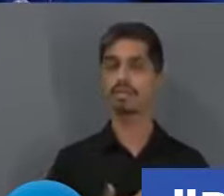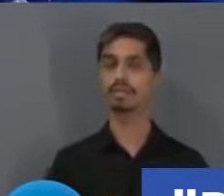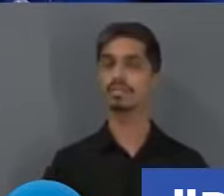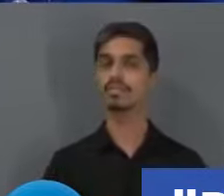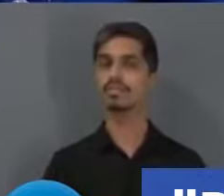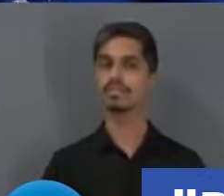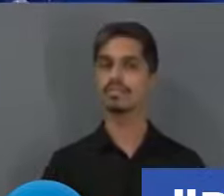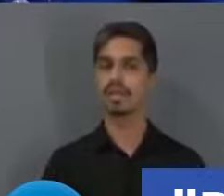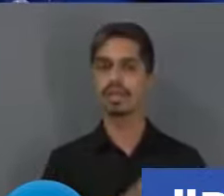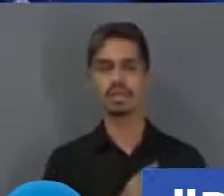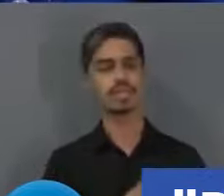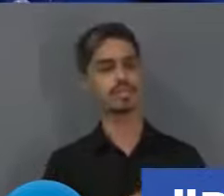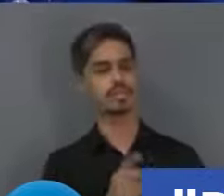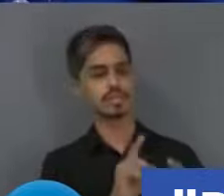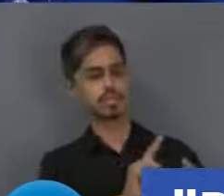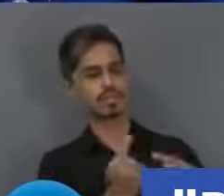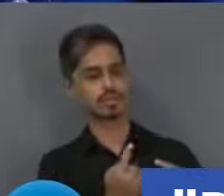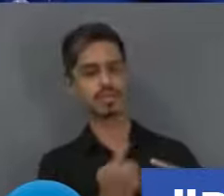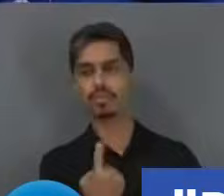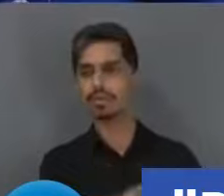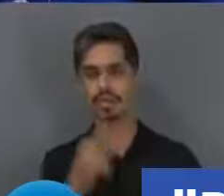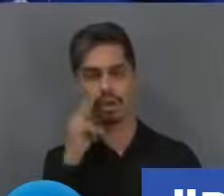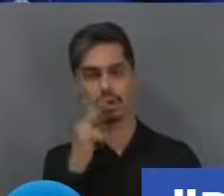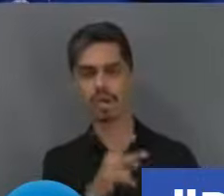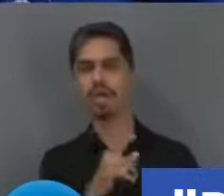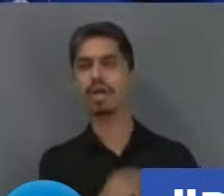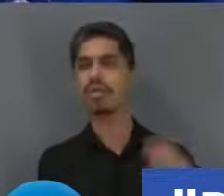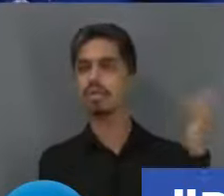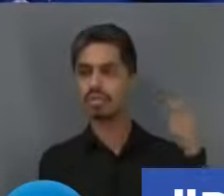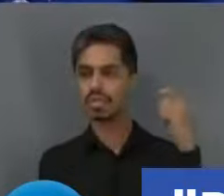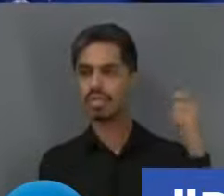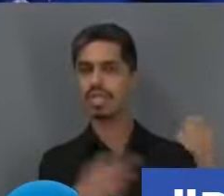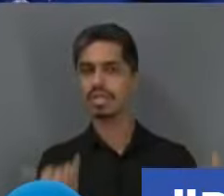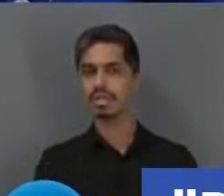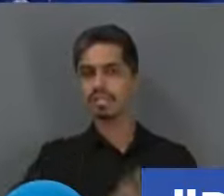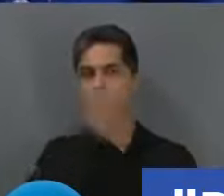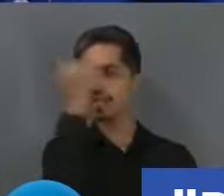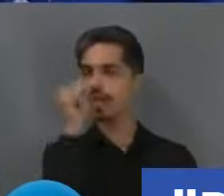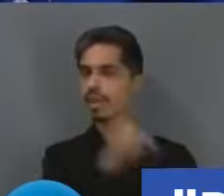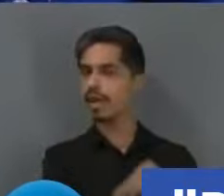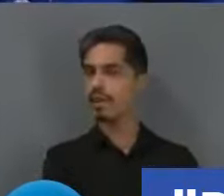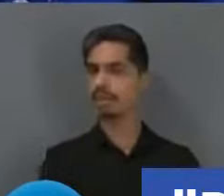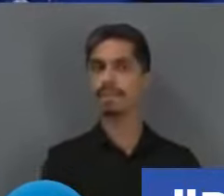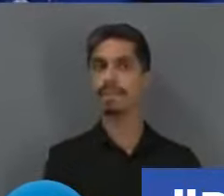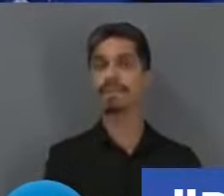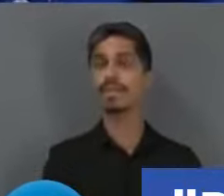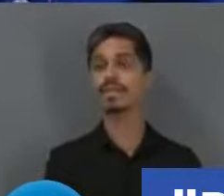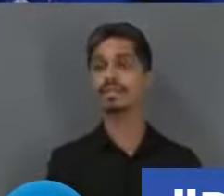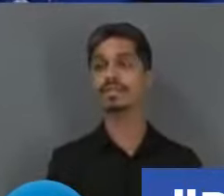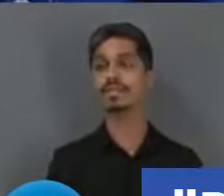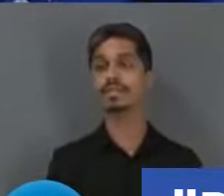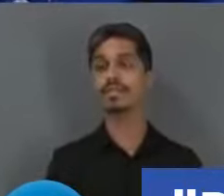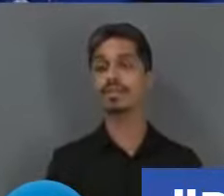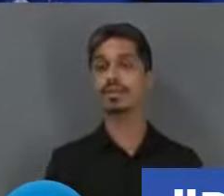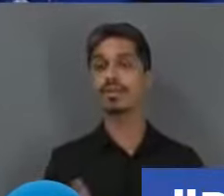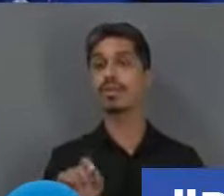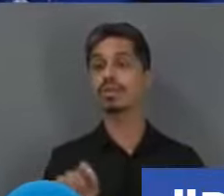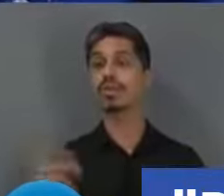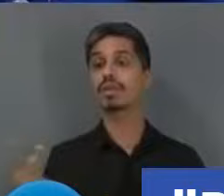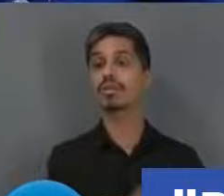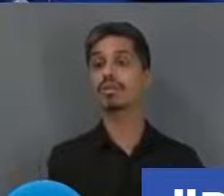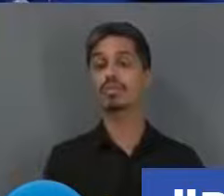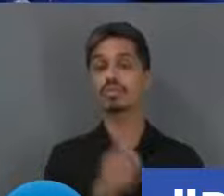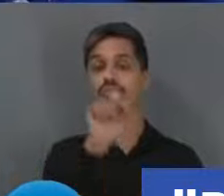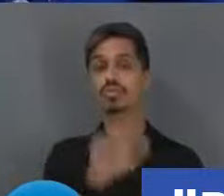temos o desafio olhando pro que aconteceu no Rio Grande do Sul que é dramático mas não só o que aconteceu no sul da